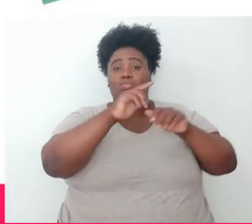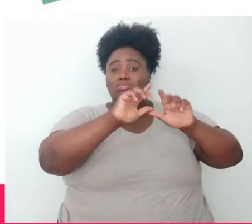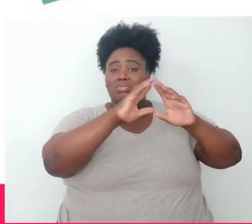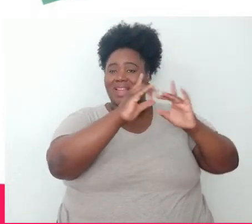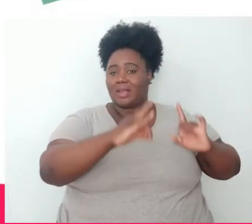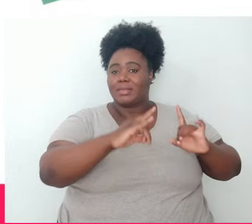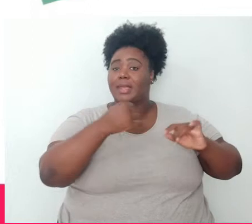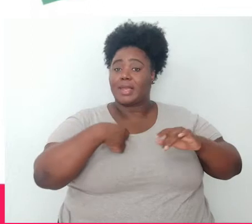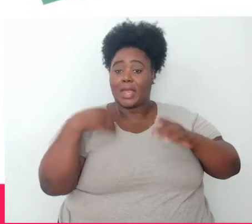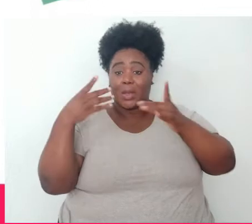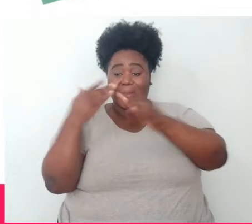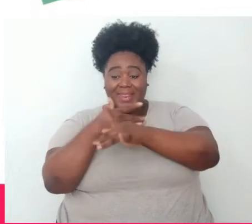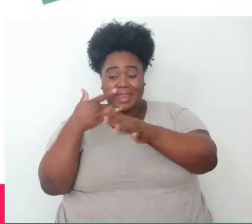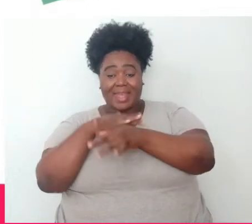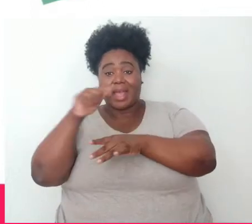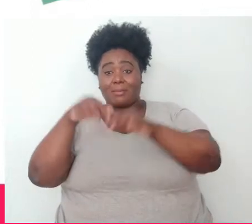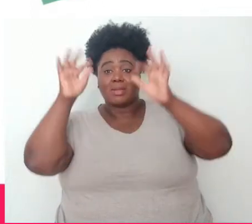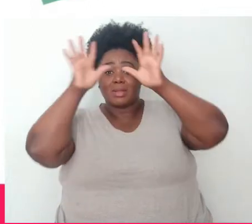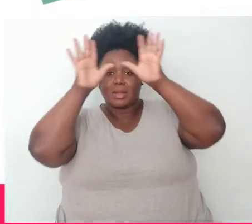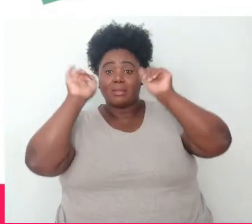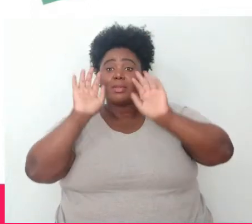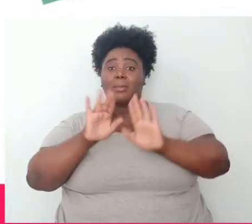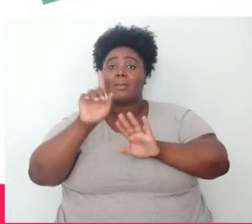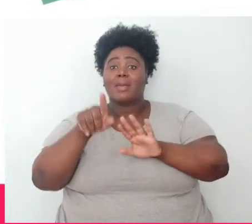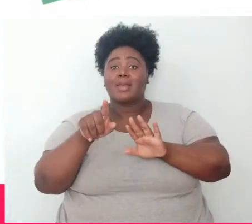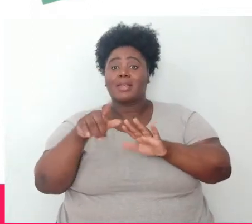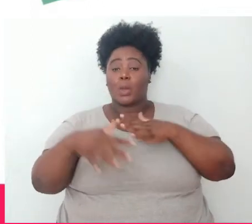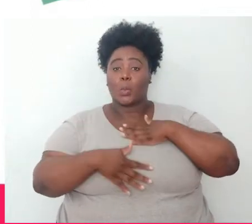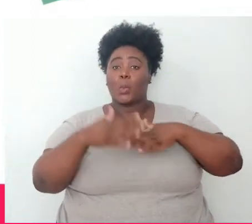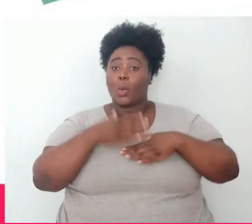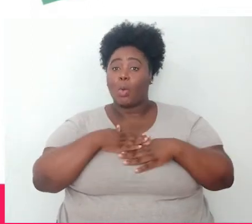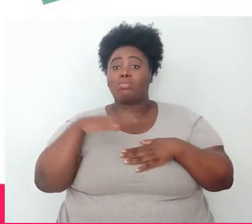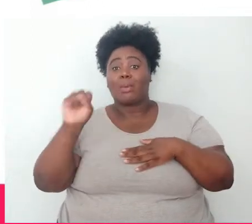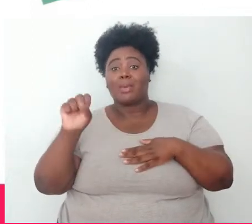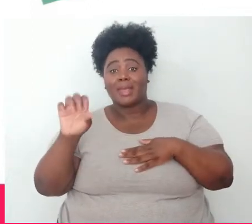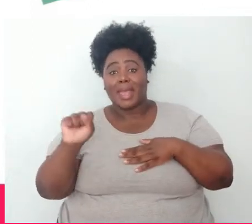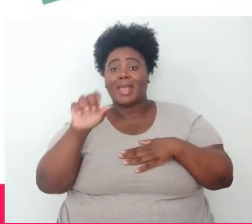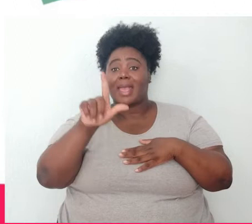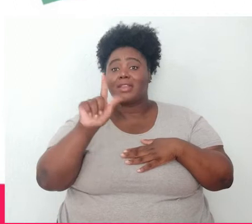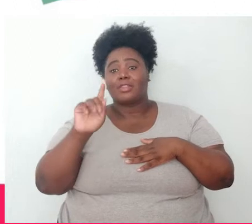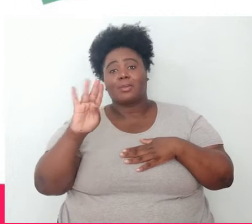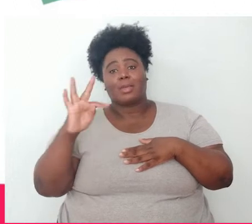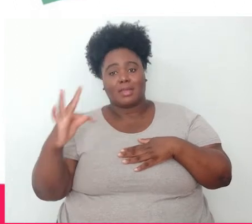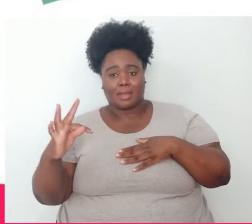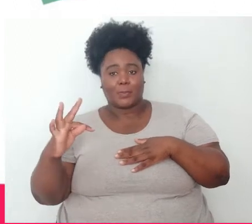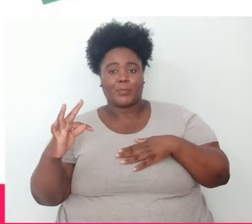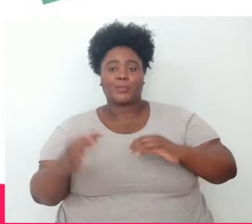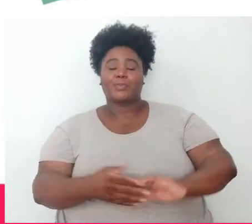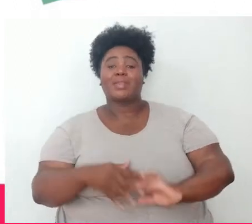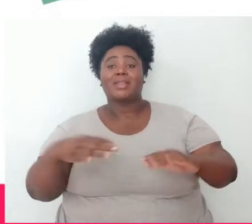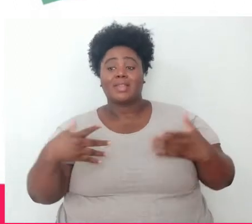capital dessa Amazônia e, ao mesmo tempo, uma corpa que é bicha, LGBT. Então, acho que fundir